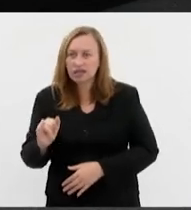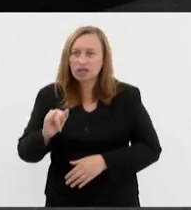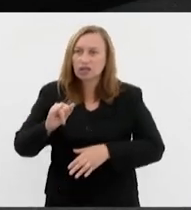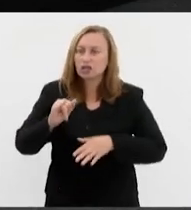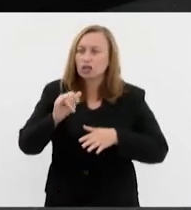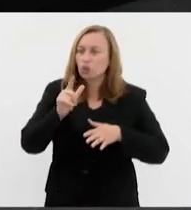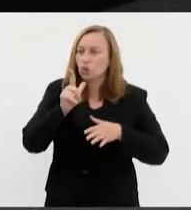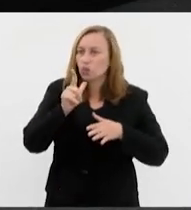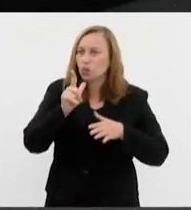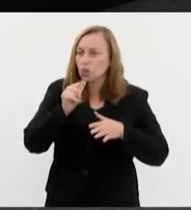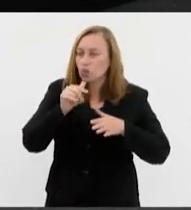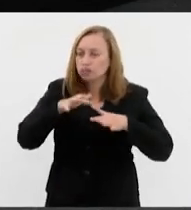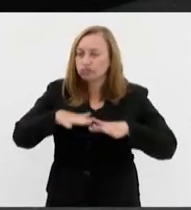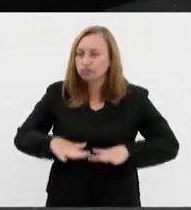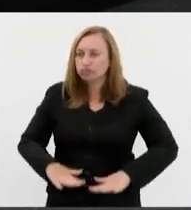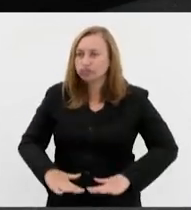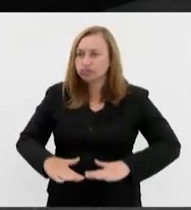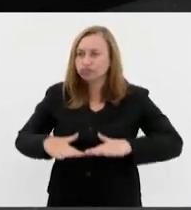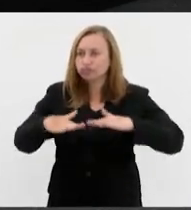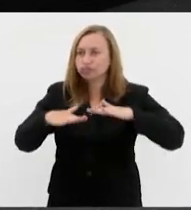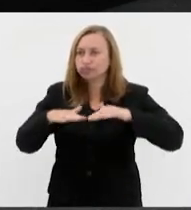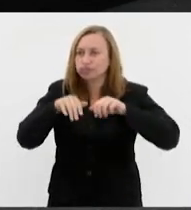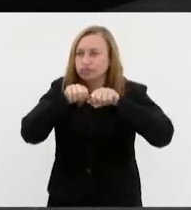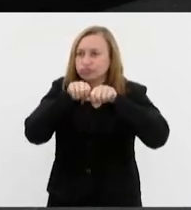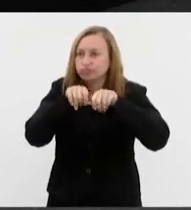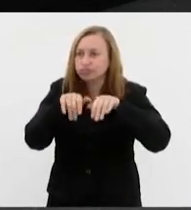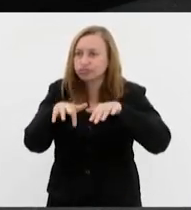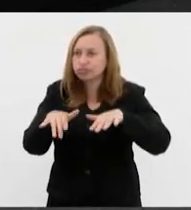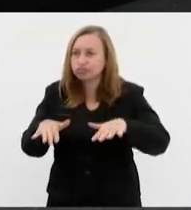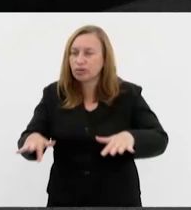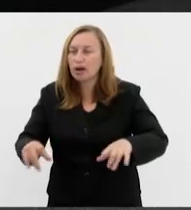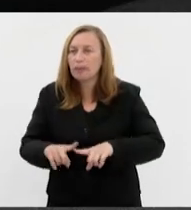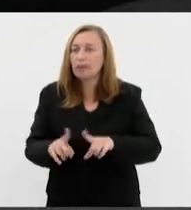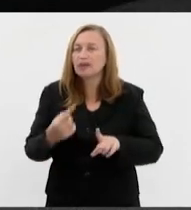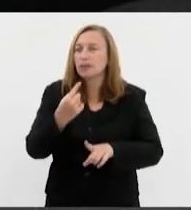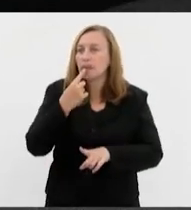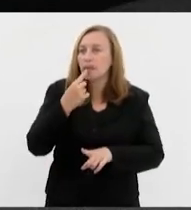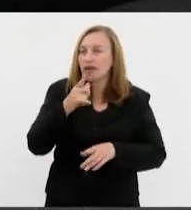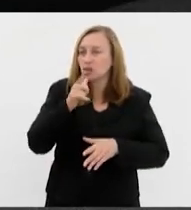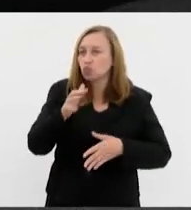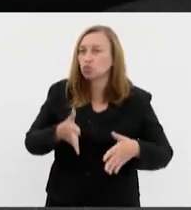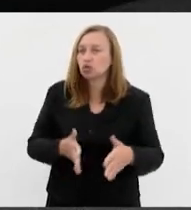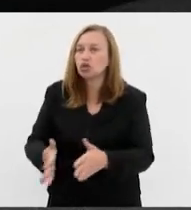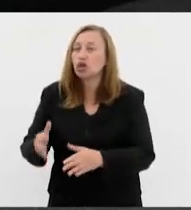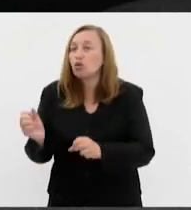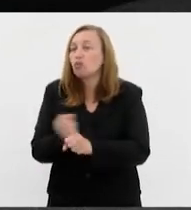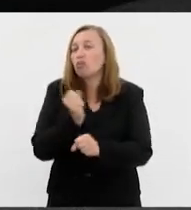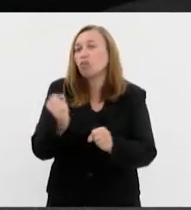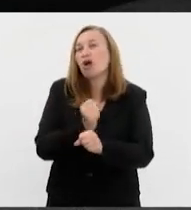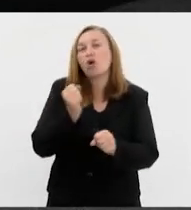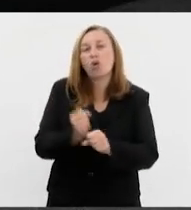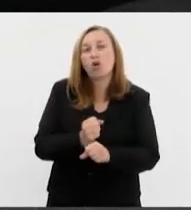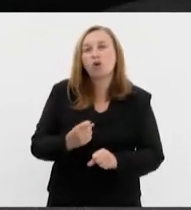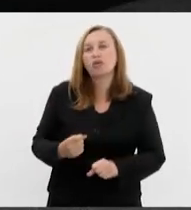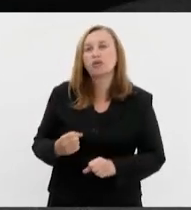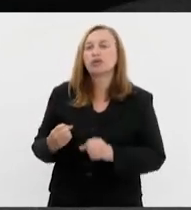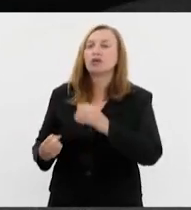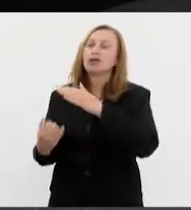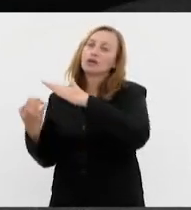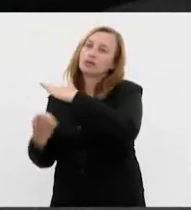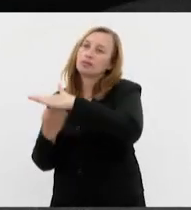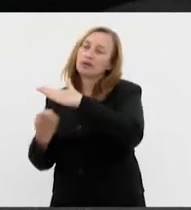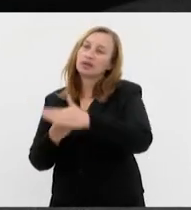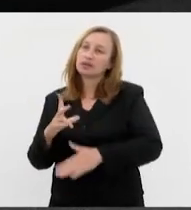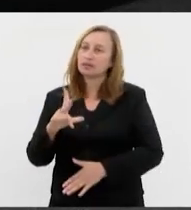transbordar, mas tinha acontecido ali, próximo ao rio Acari, uma obra feita por uma empresa privada de